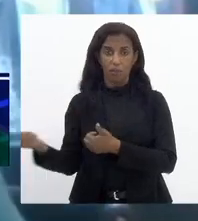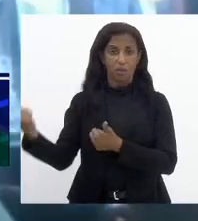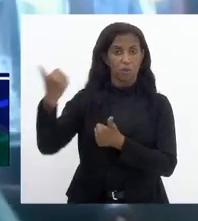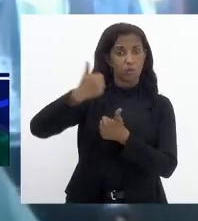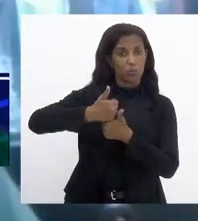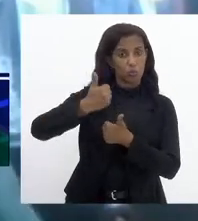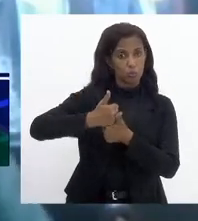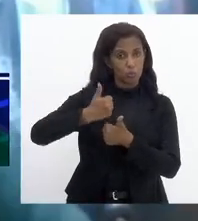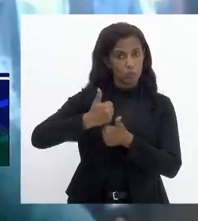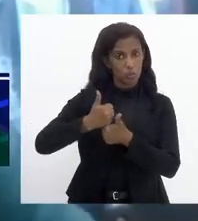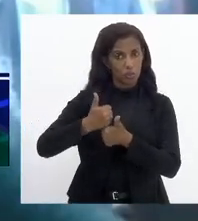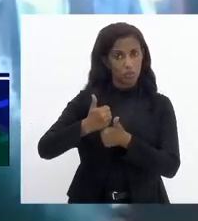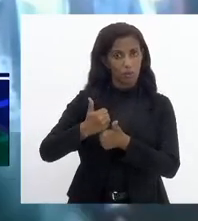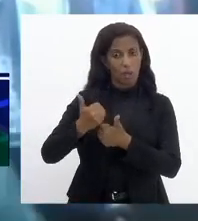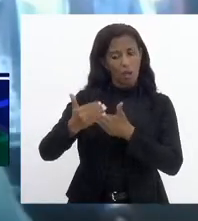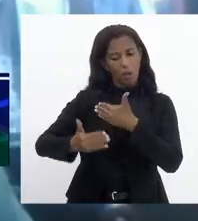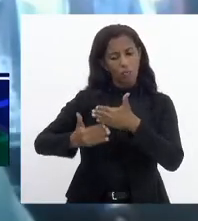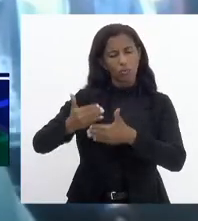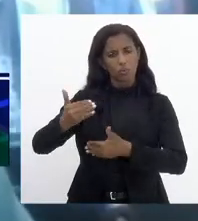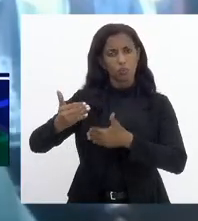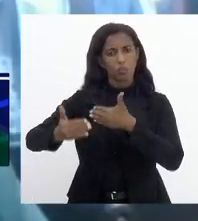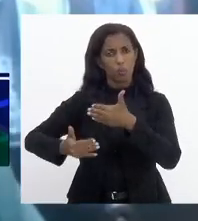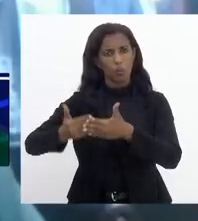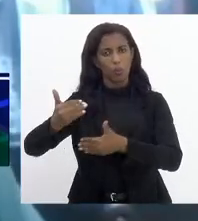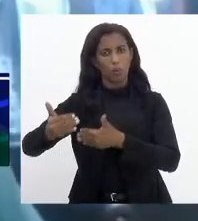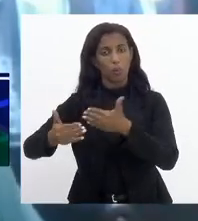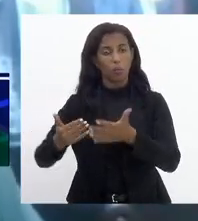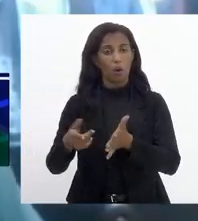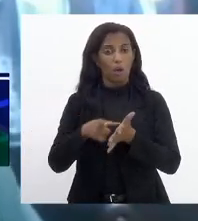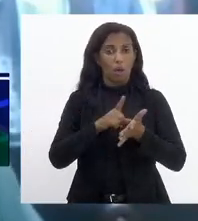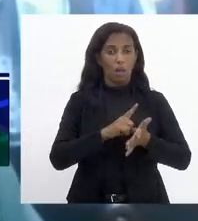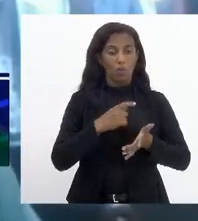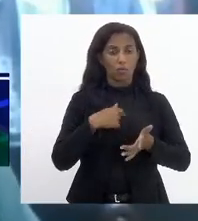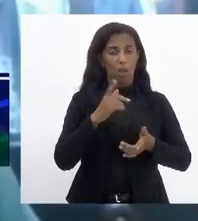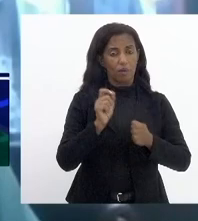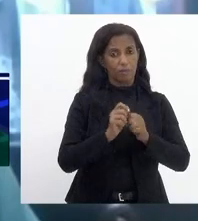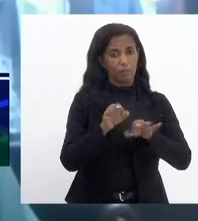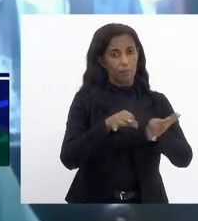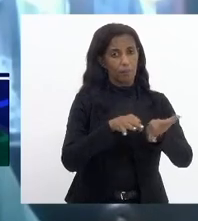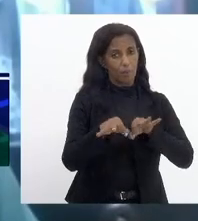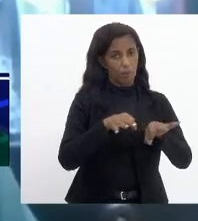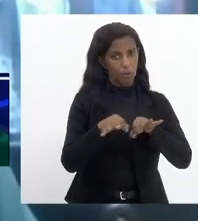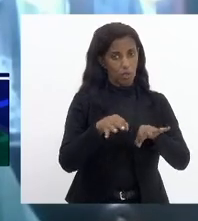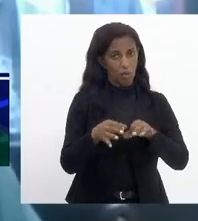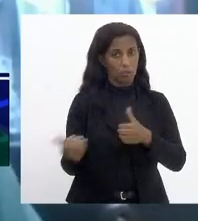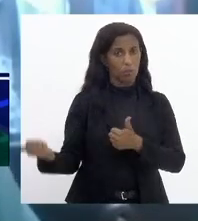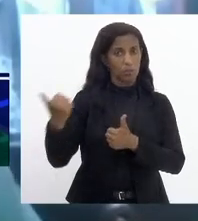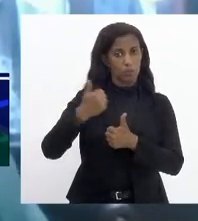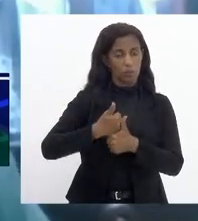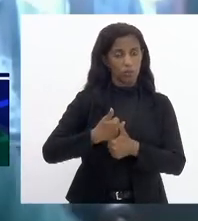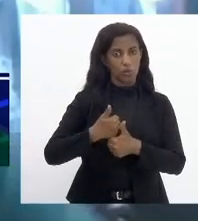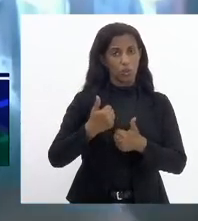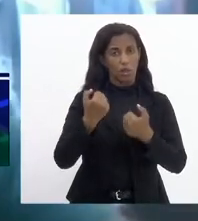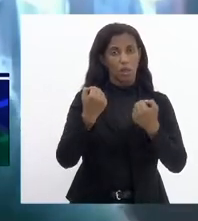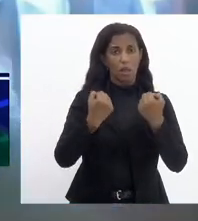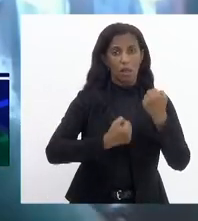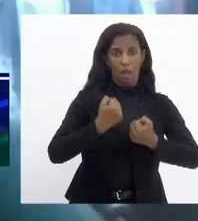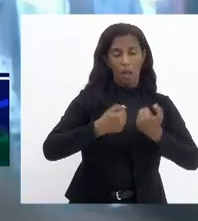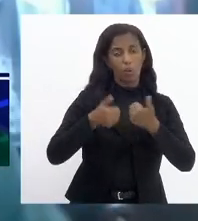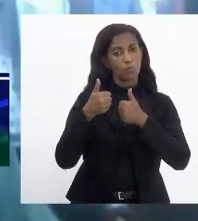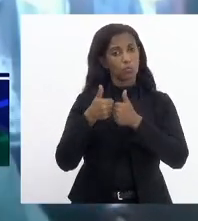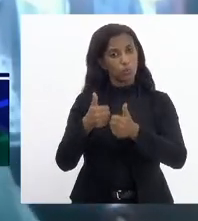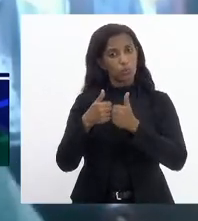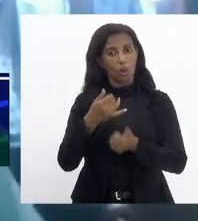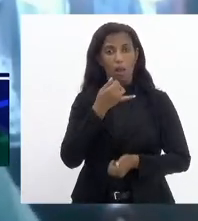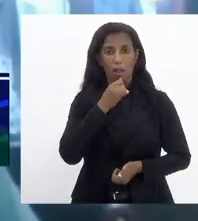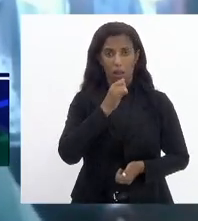substituída progressivamente. Há pouco tempo eu fiz um projeto para estímulo de carros e ônibus elétricos, né? É específico,